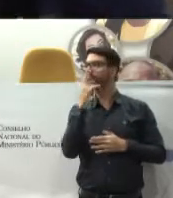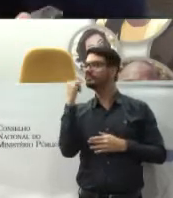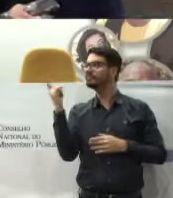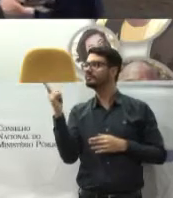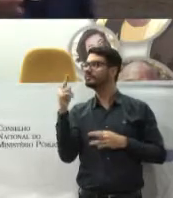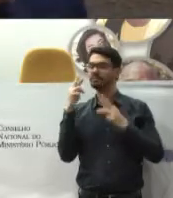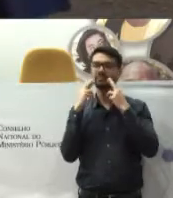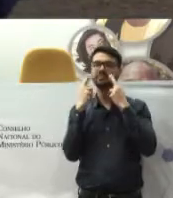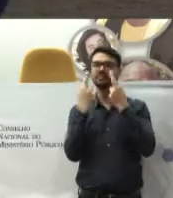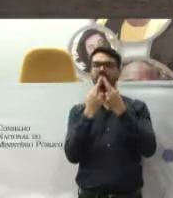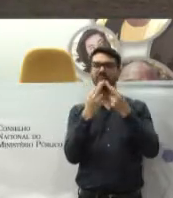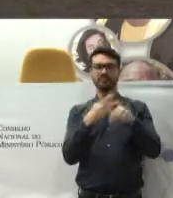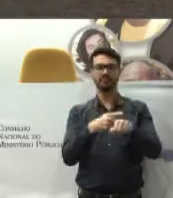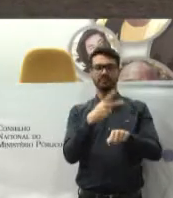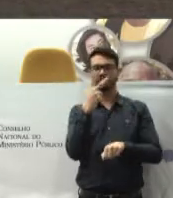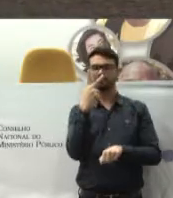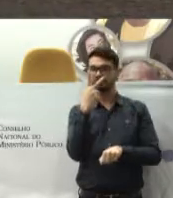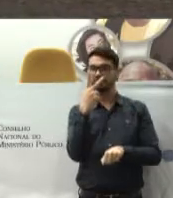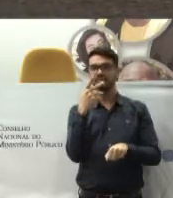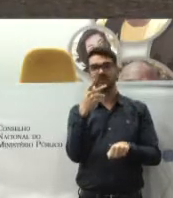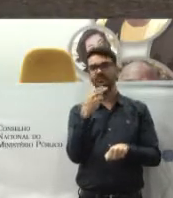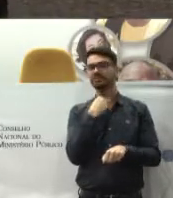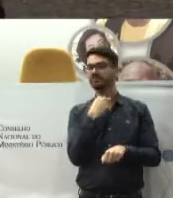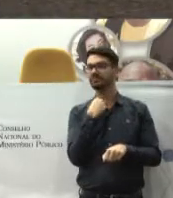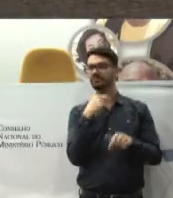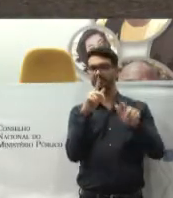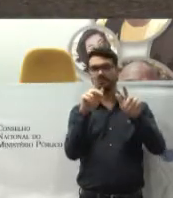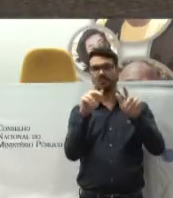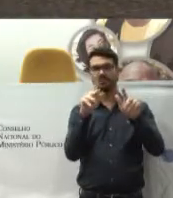eu tenho uma reunião às 14h, eu não poderei ficar até o final.